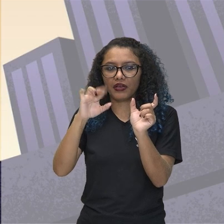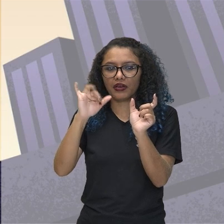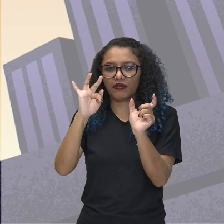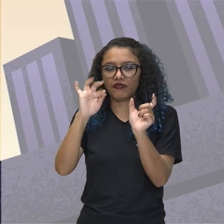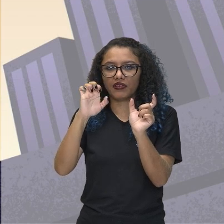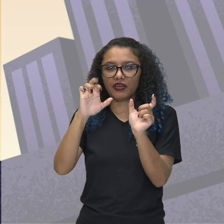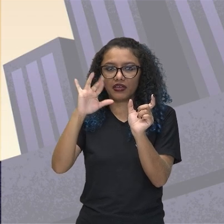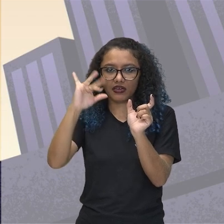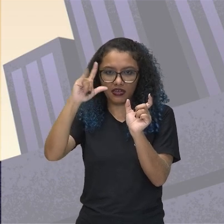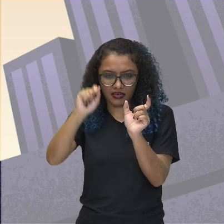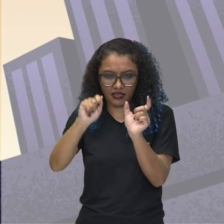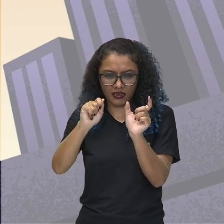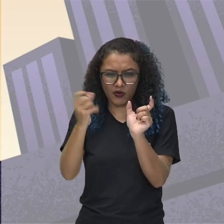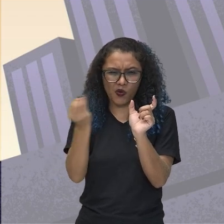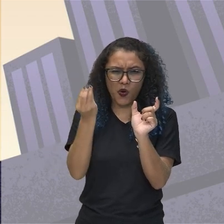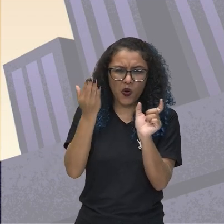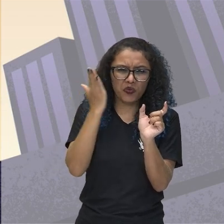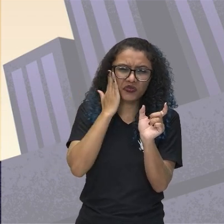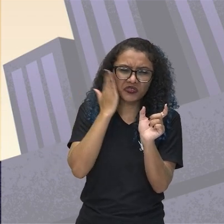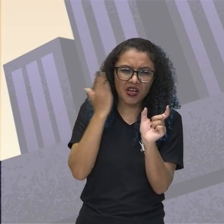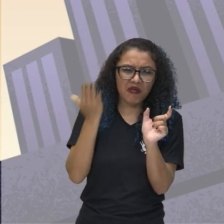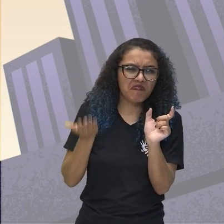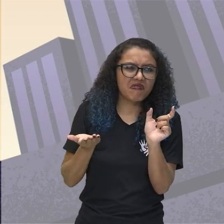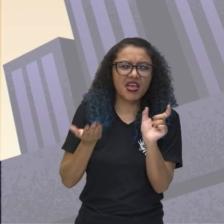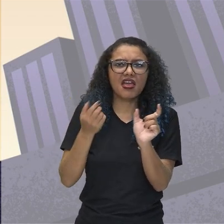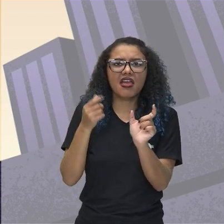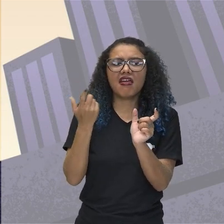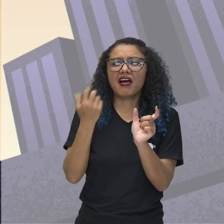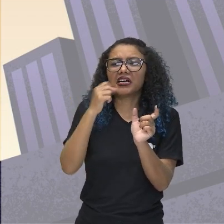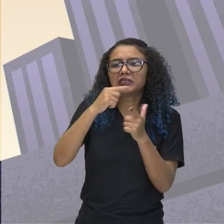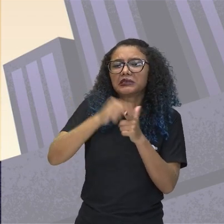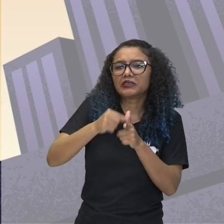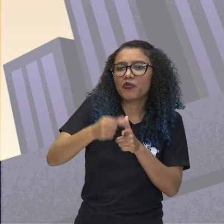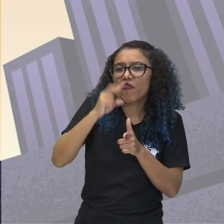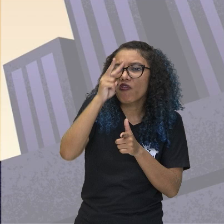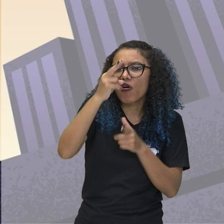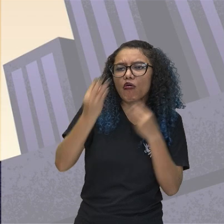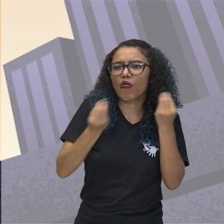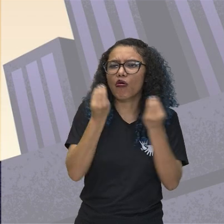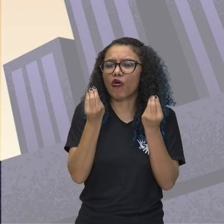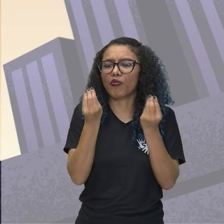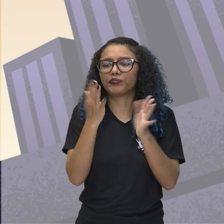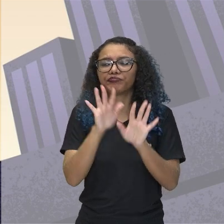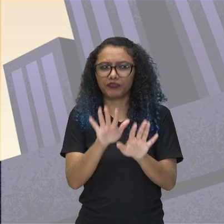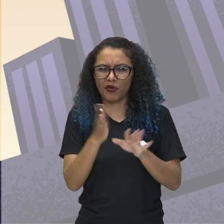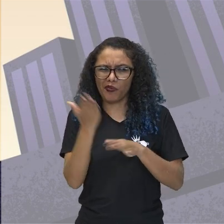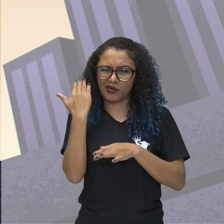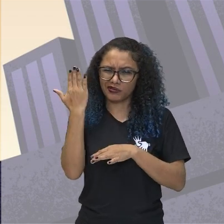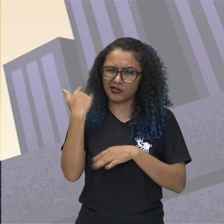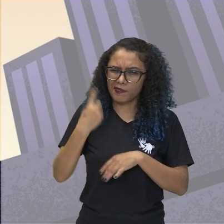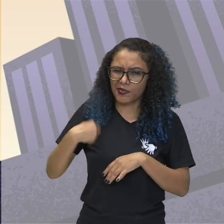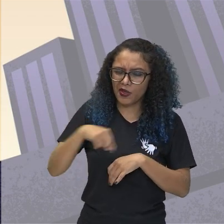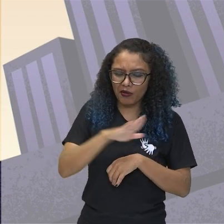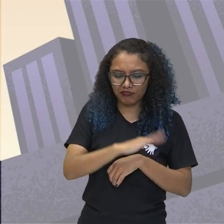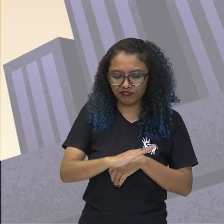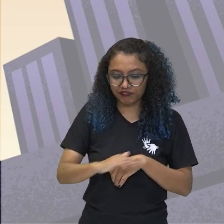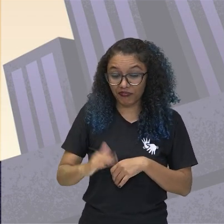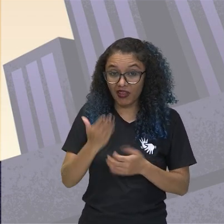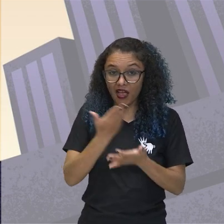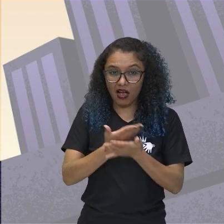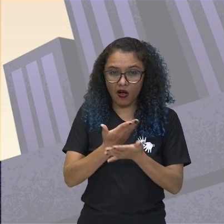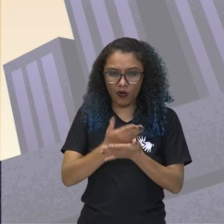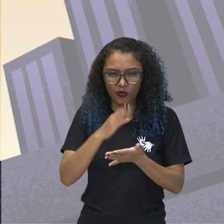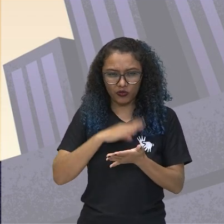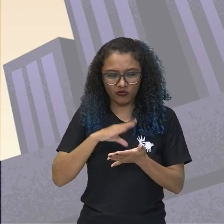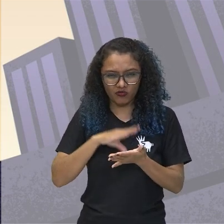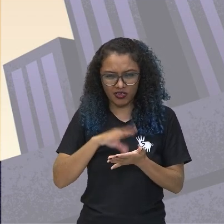que eu identifico a sílaba tônica de uma palavra? Quando nós éramos crianças, lá na nossa aula de português,